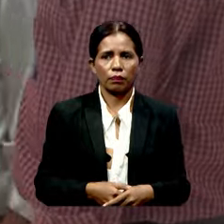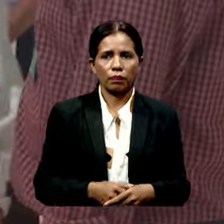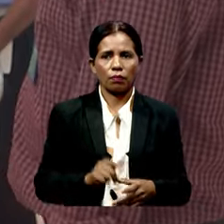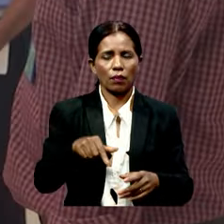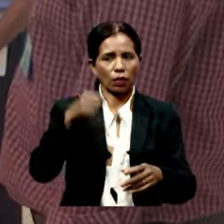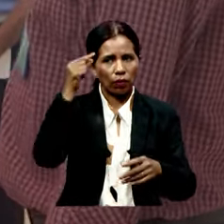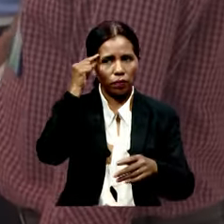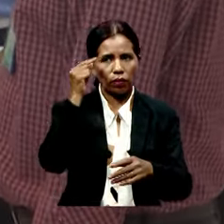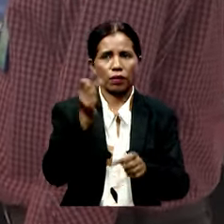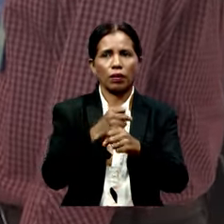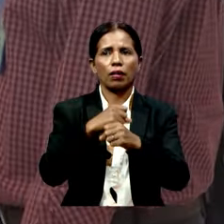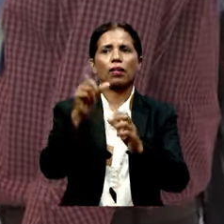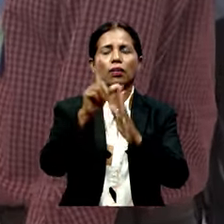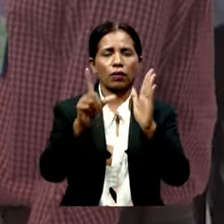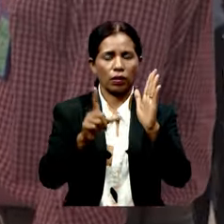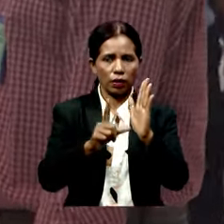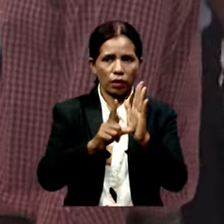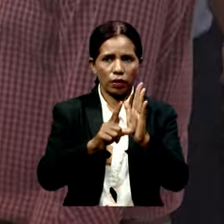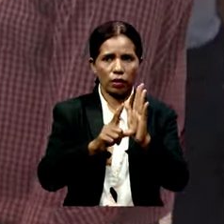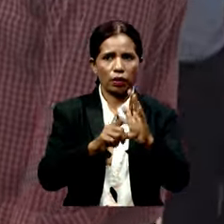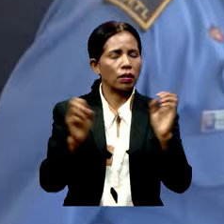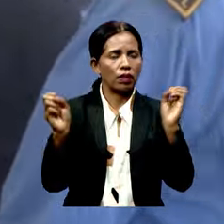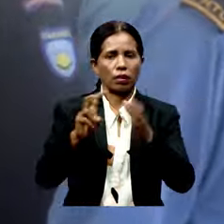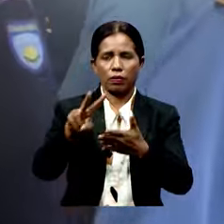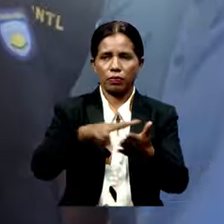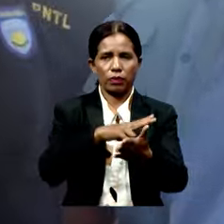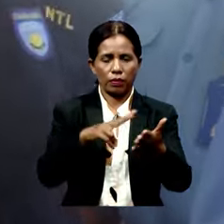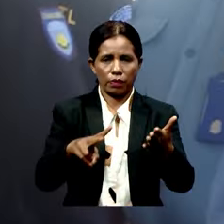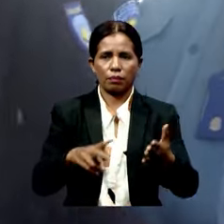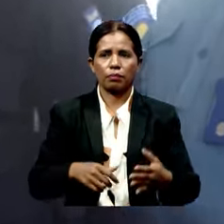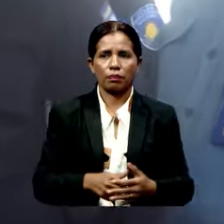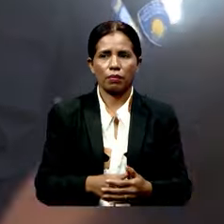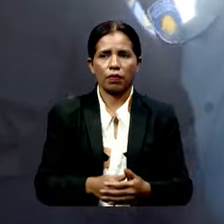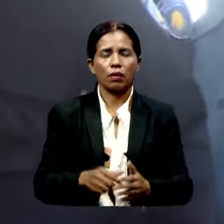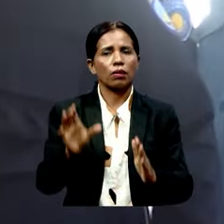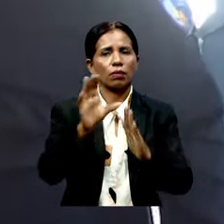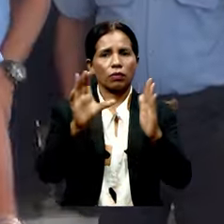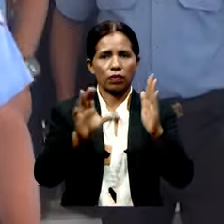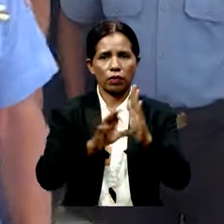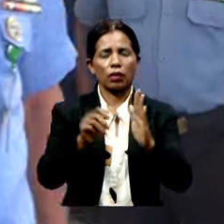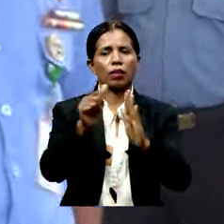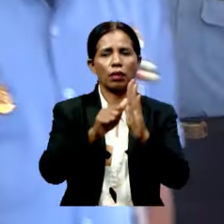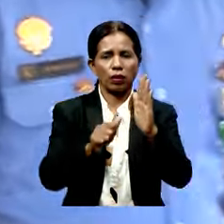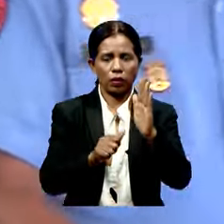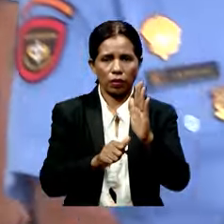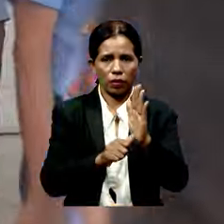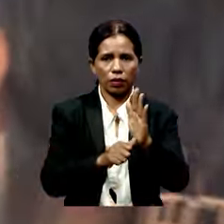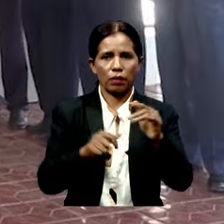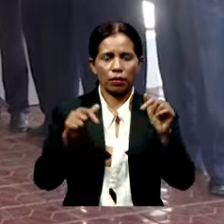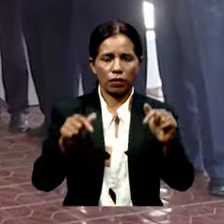governo nebe que halu lei né la viola a constituição catac artigo né